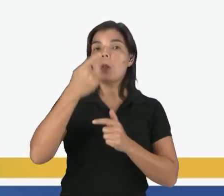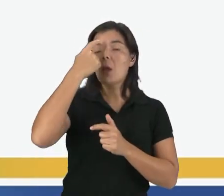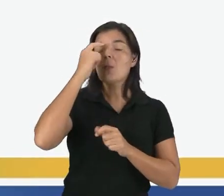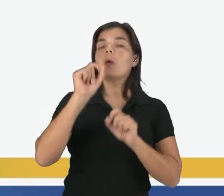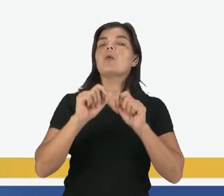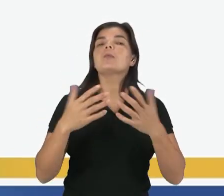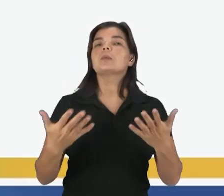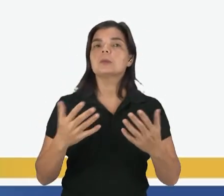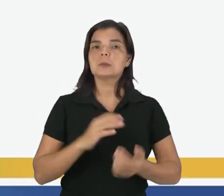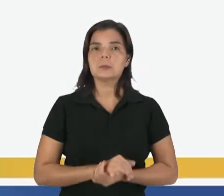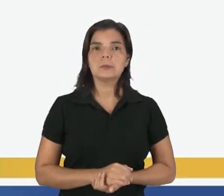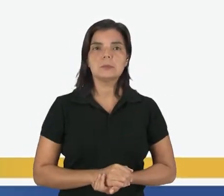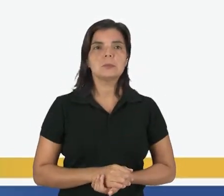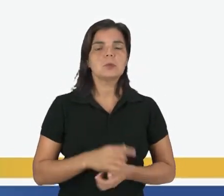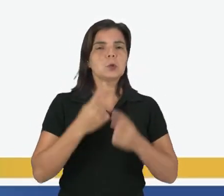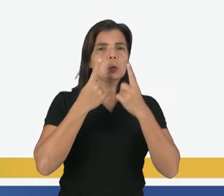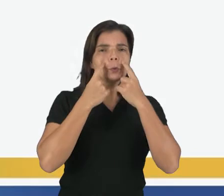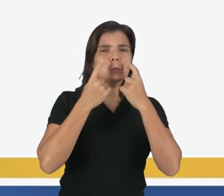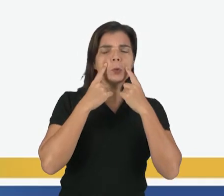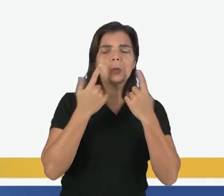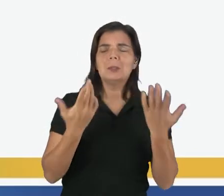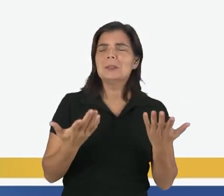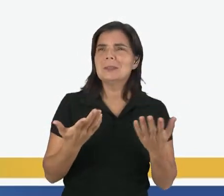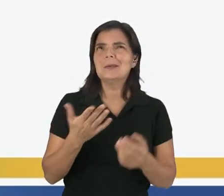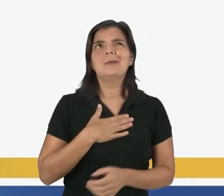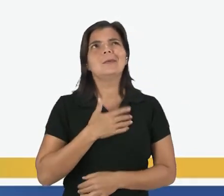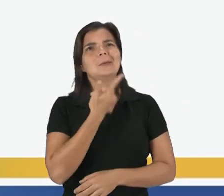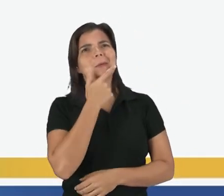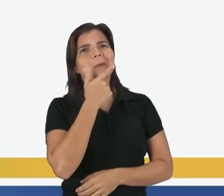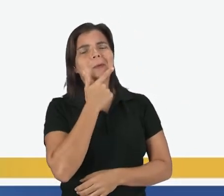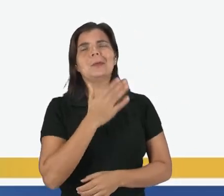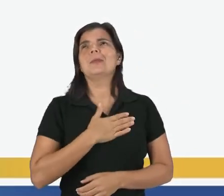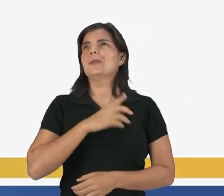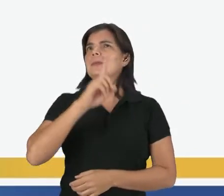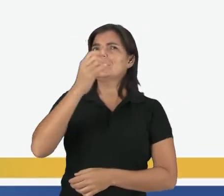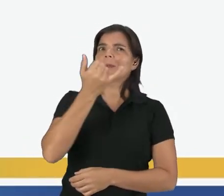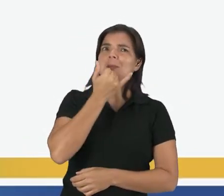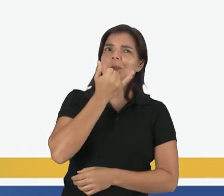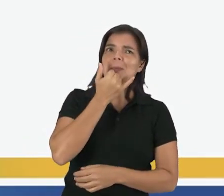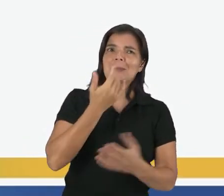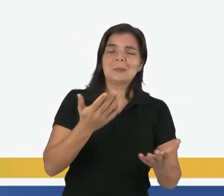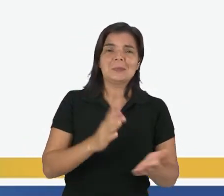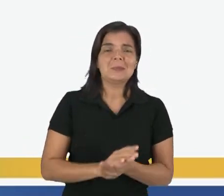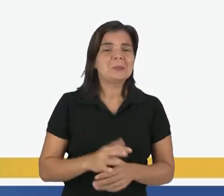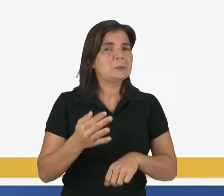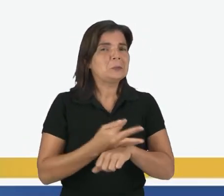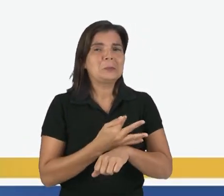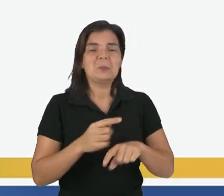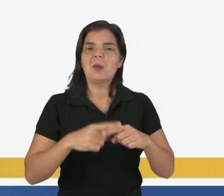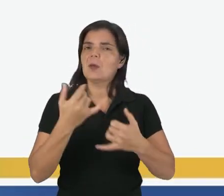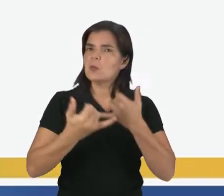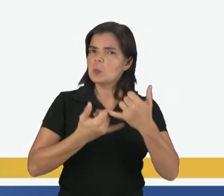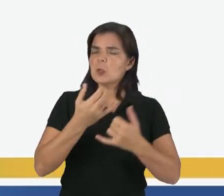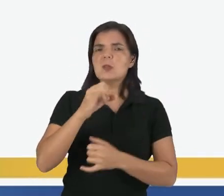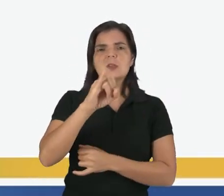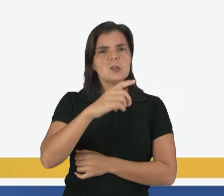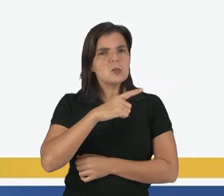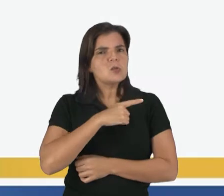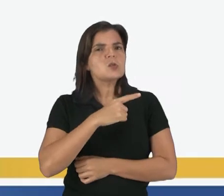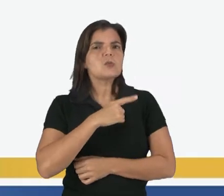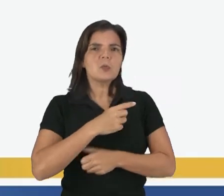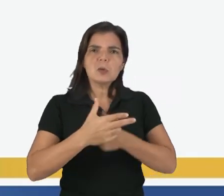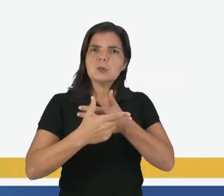quê? Cara, chorei de rir. Deus me perdoe, não aguento. Sem brincadeira, se eu tivesse